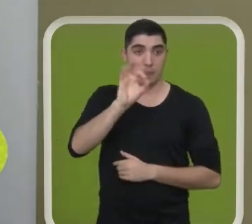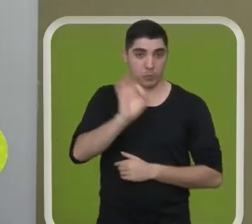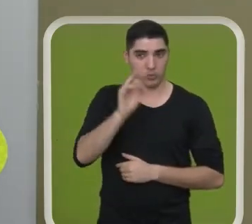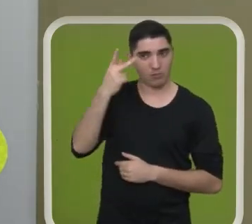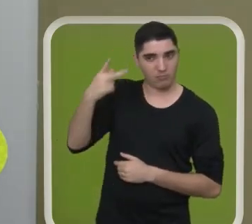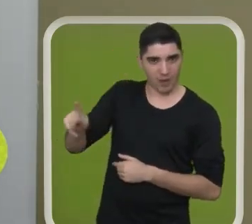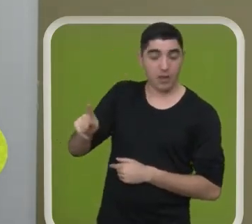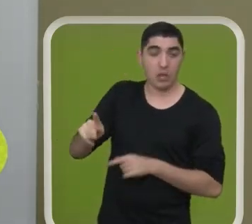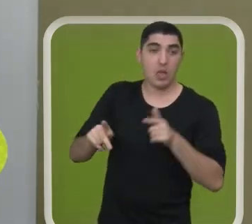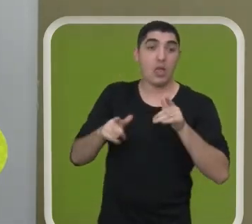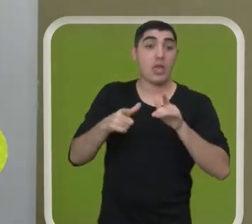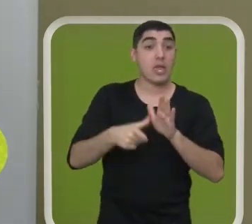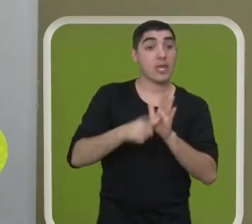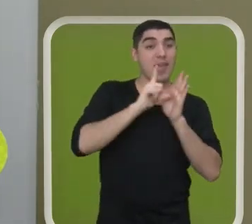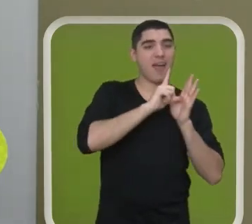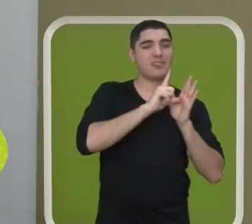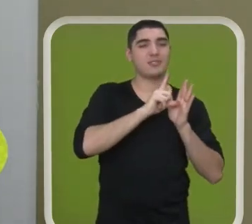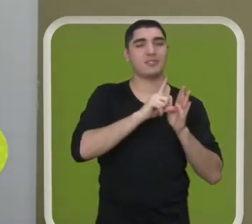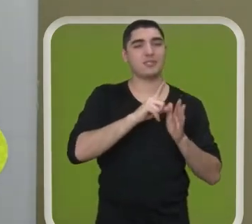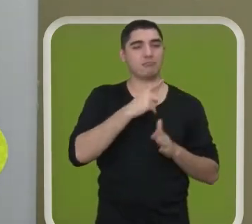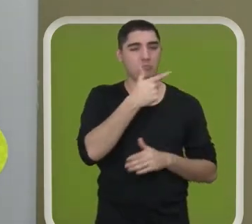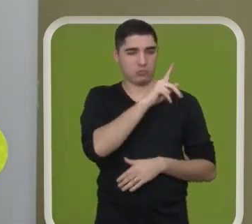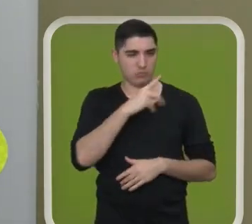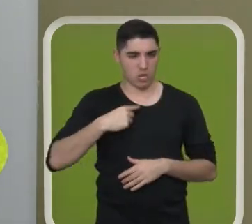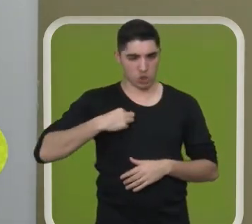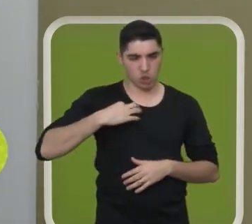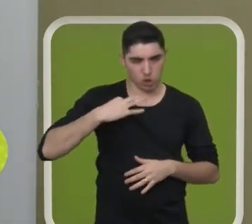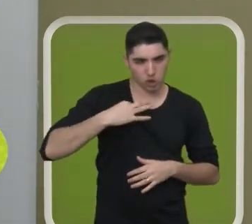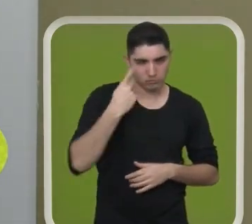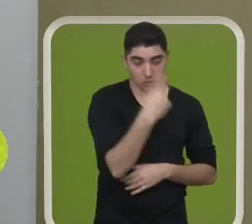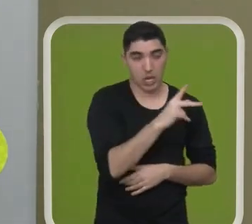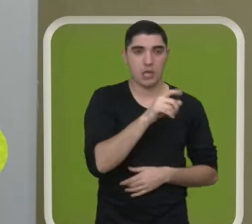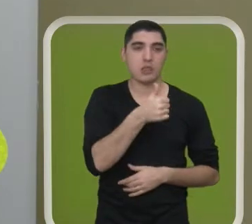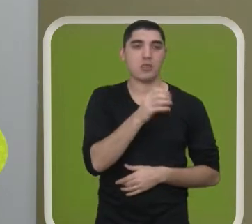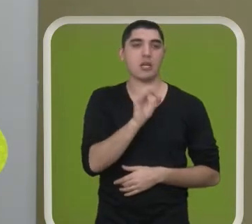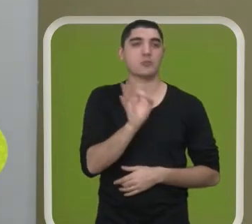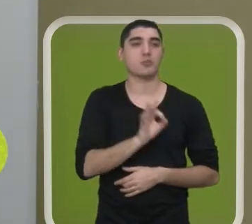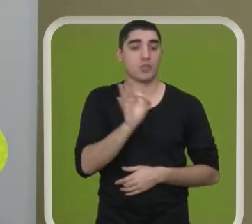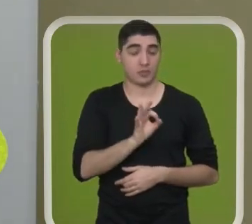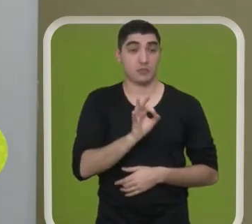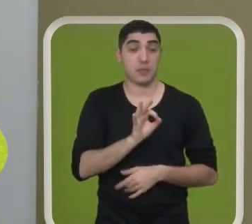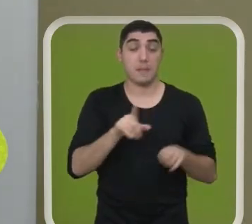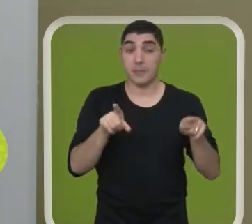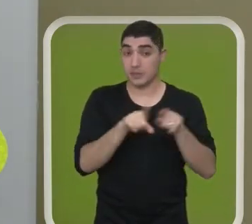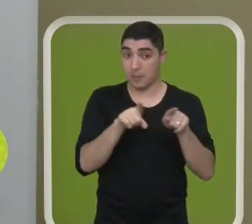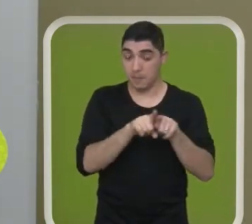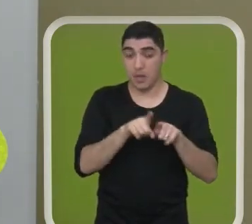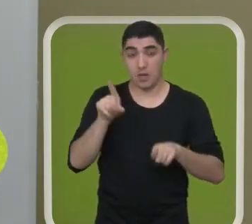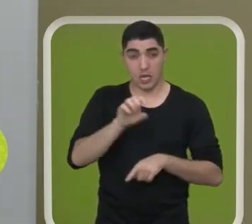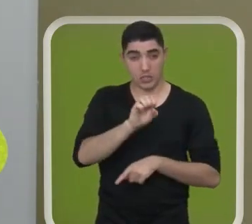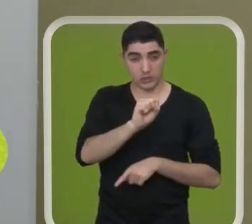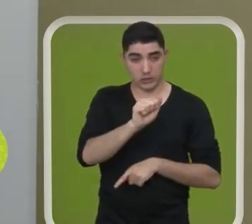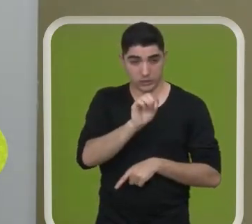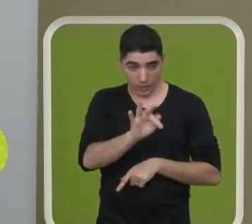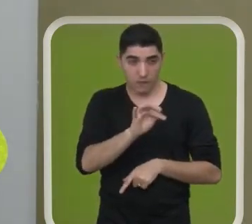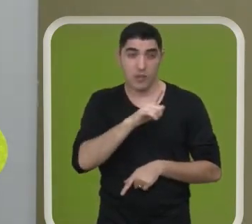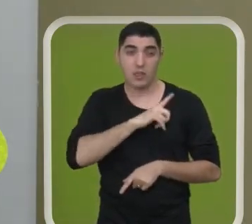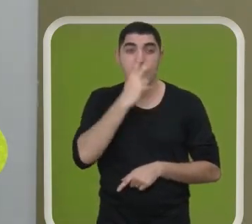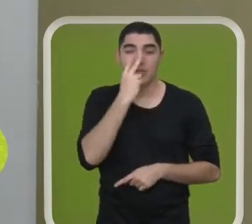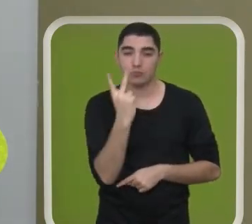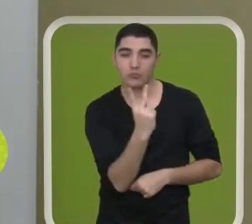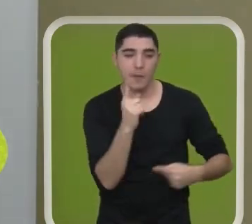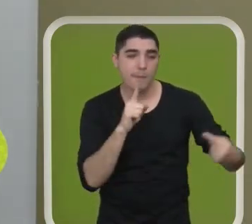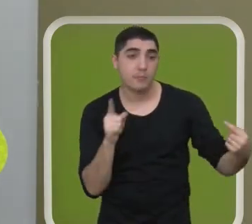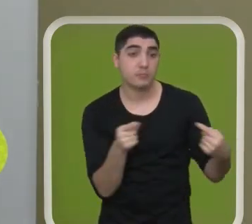né, o parceiro antigo fica com 10%. Mas a lei da SAF ela dá algumas amarrações, onde esse novo investidor